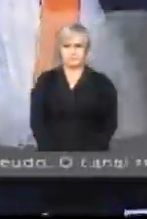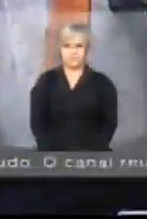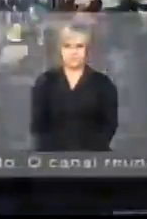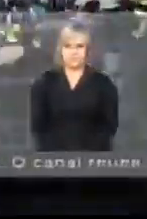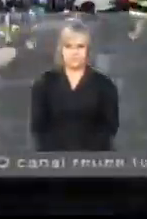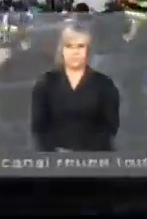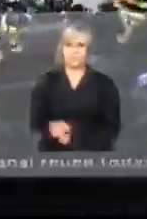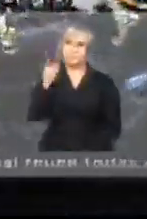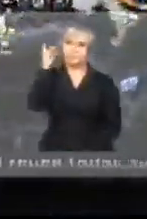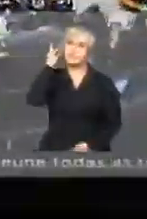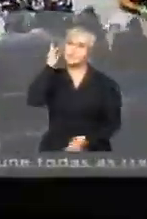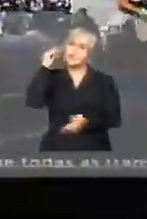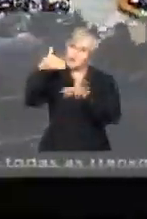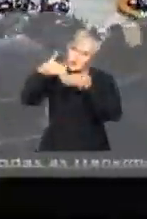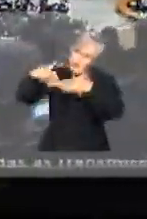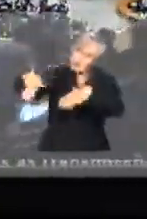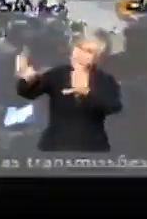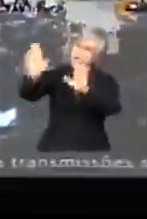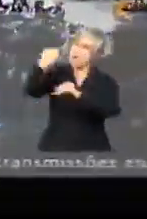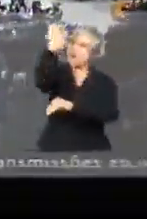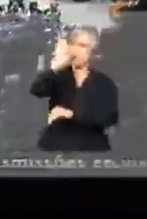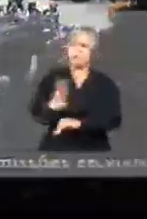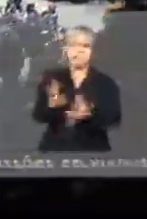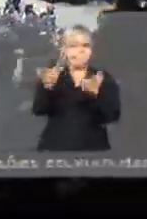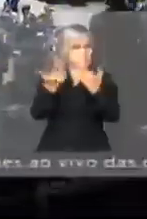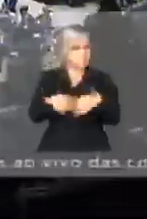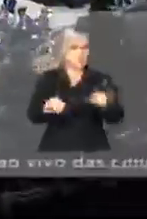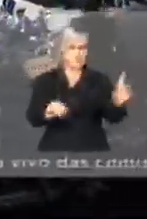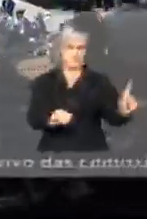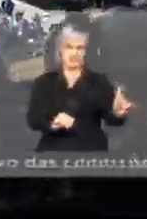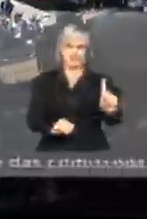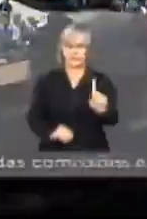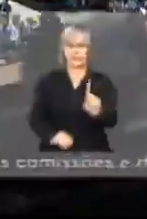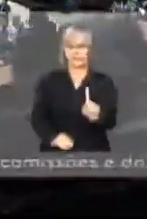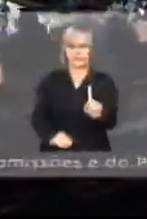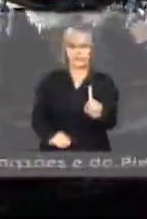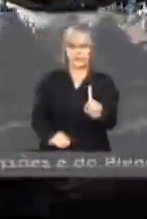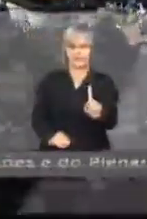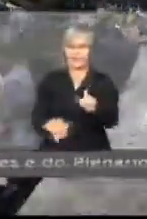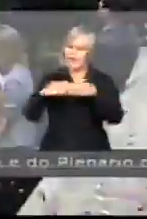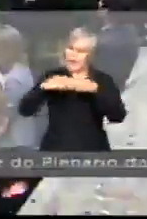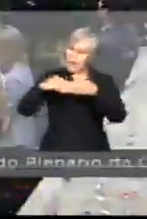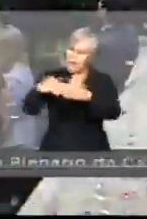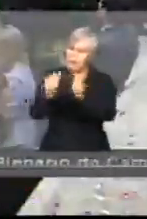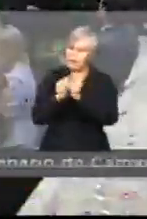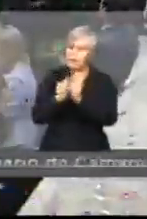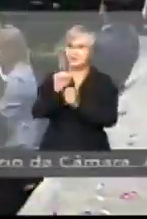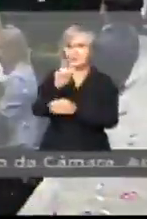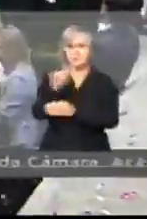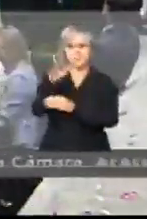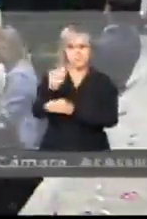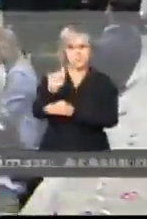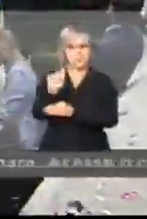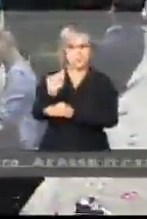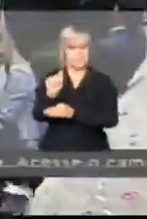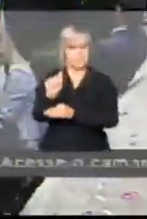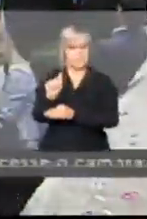Dilma, vai embora que o Brasil não quer você. E leve o Lula